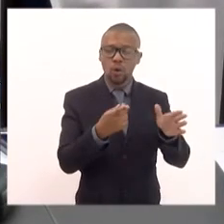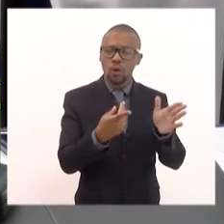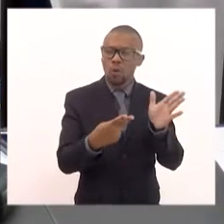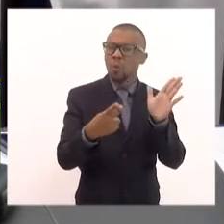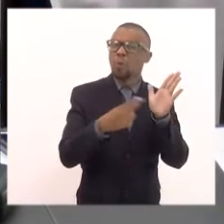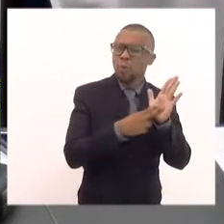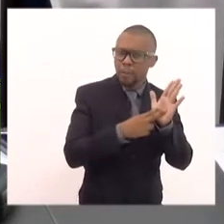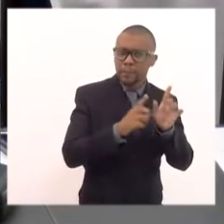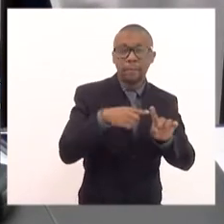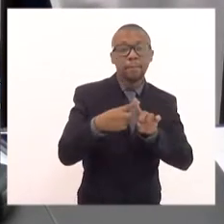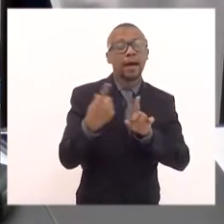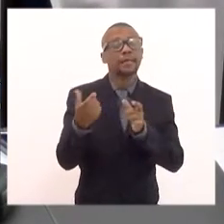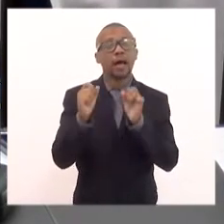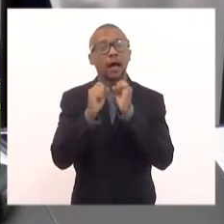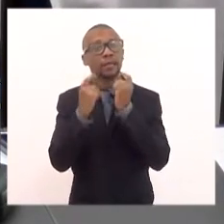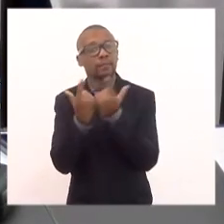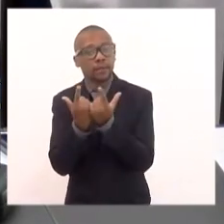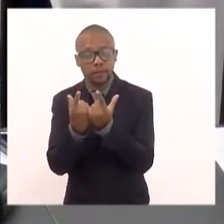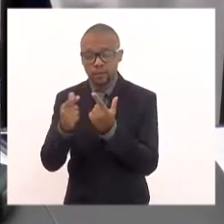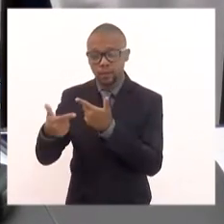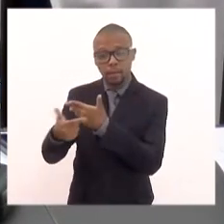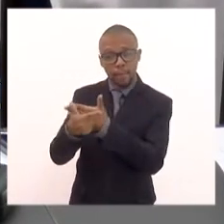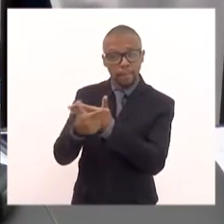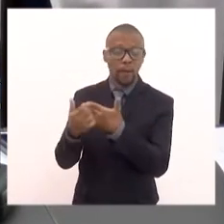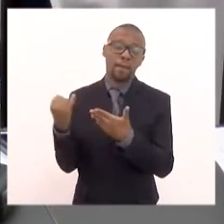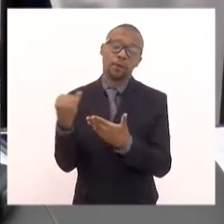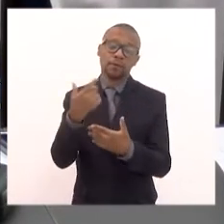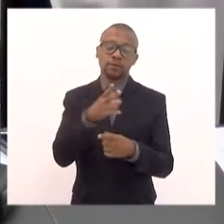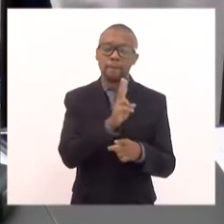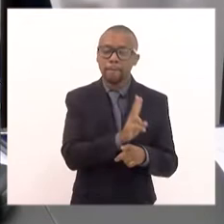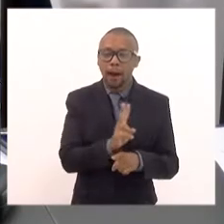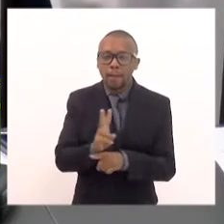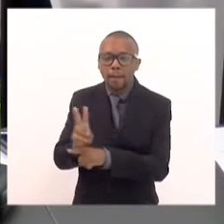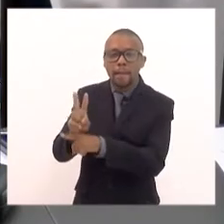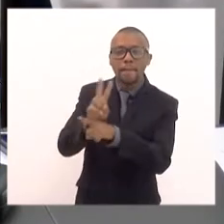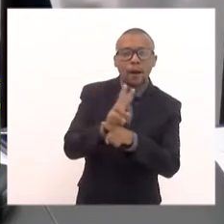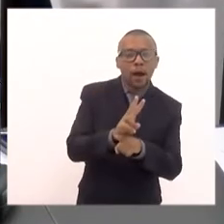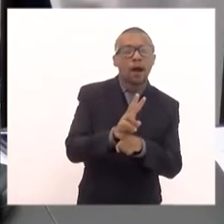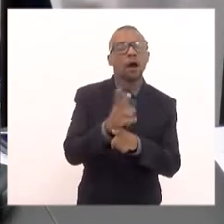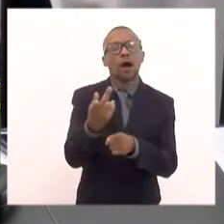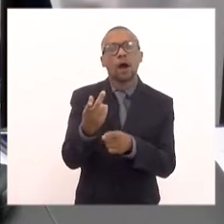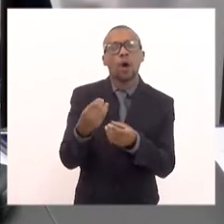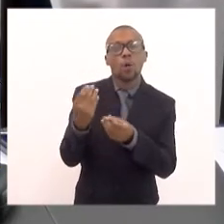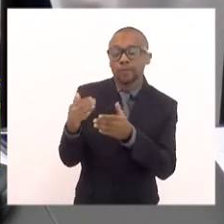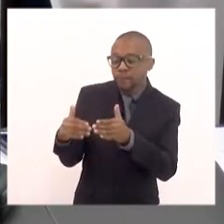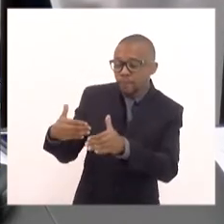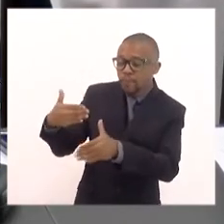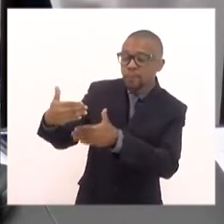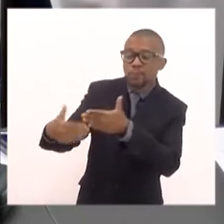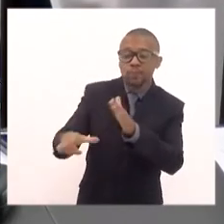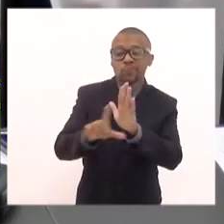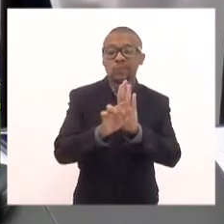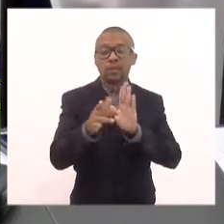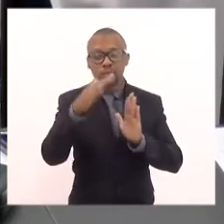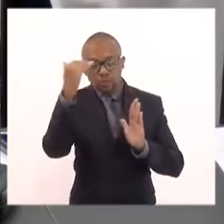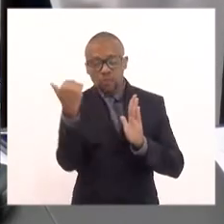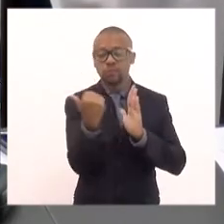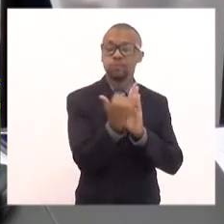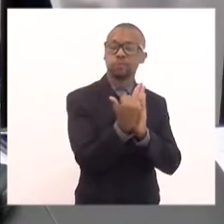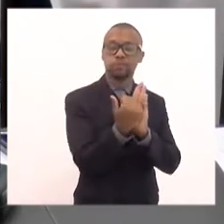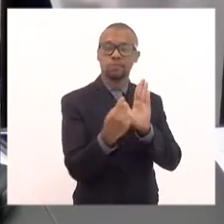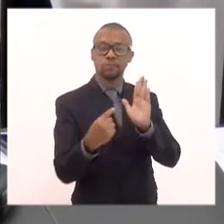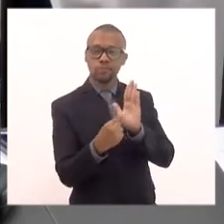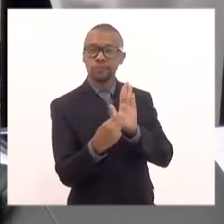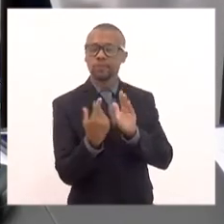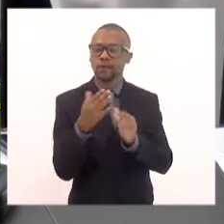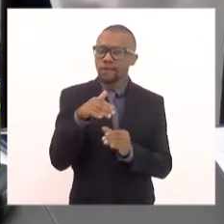papel importante de monitorar permanentemente o estágio de cumprimento das leis que são votadas e